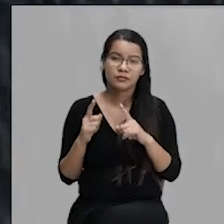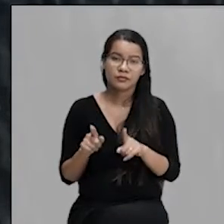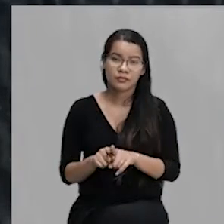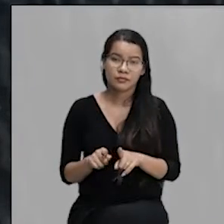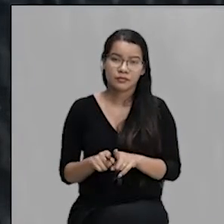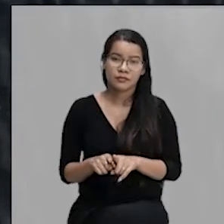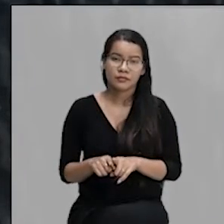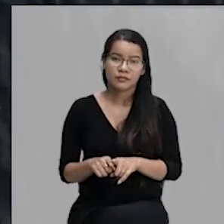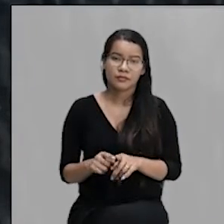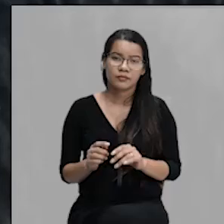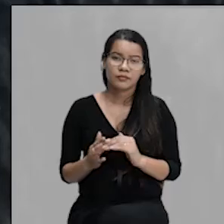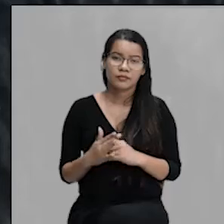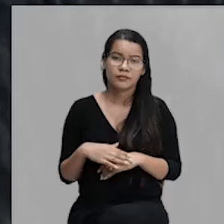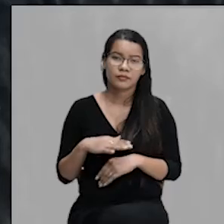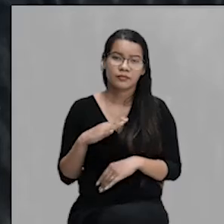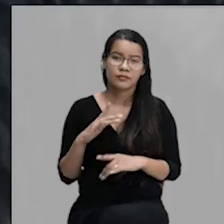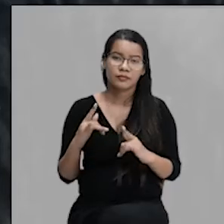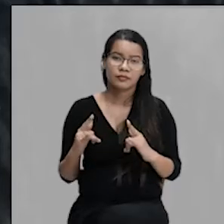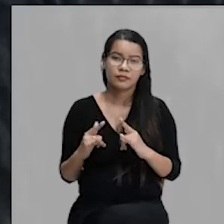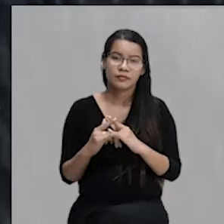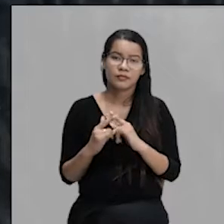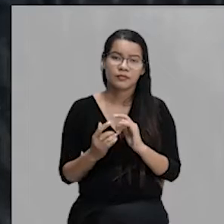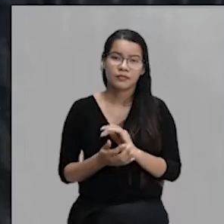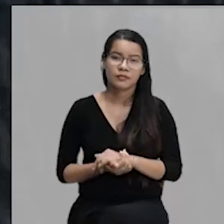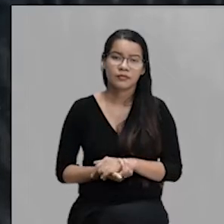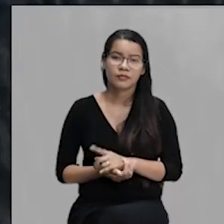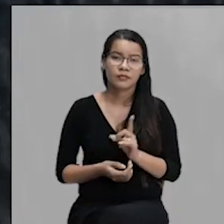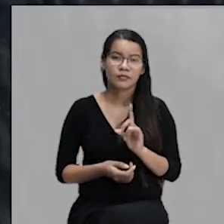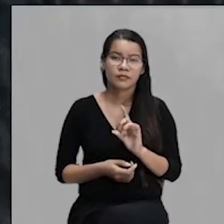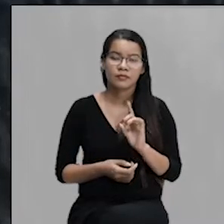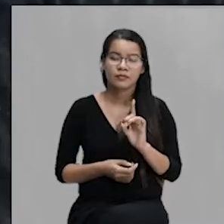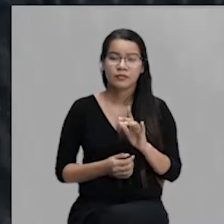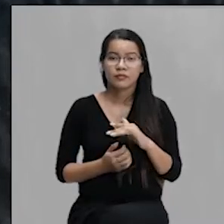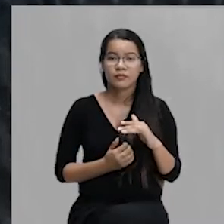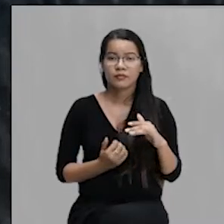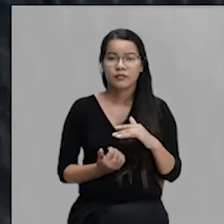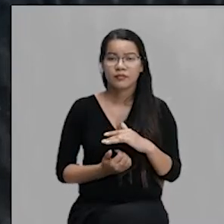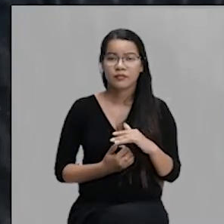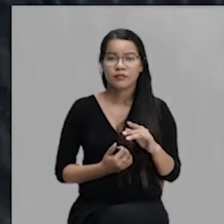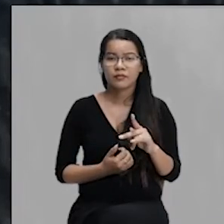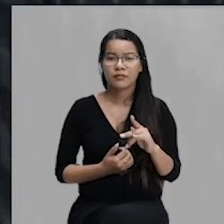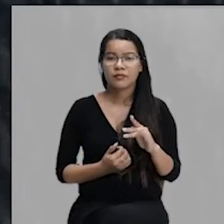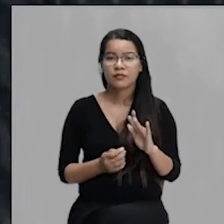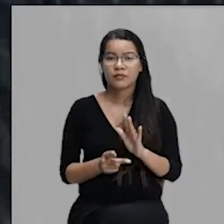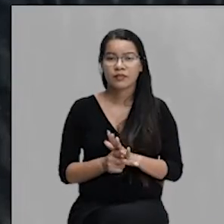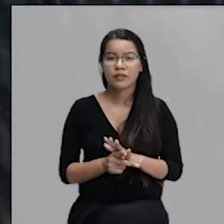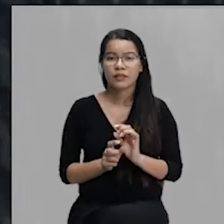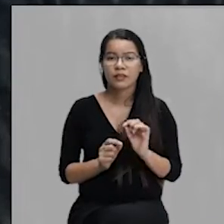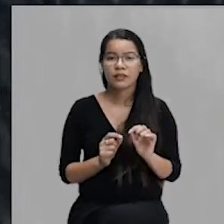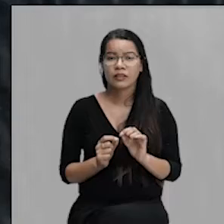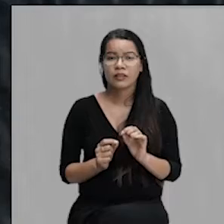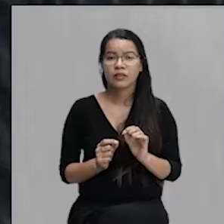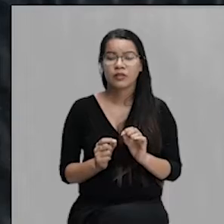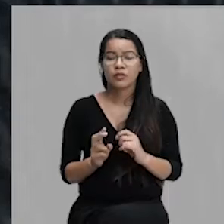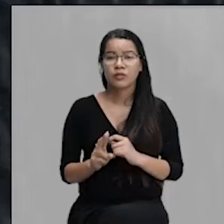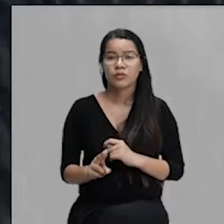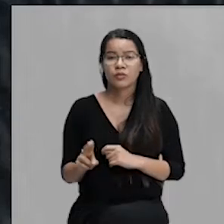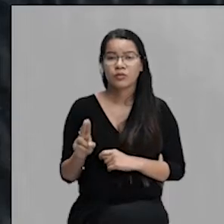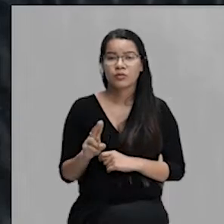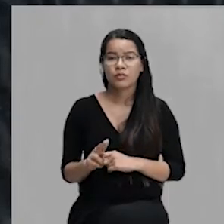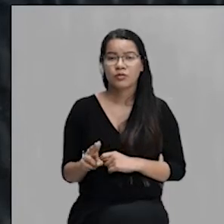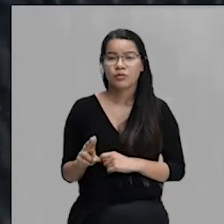nível, no nível mais institucionalizado. Não apenas das empresas privadas que se utilizam, né, do ecomarketing